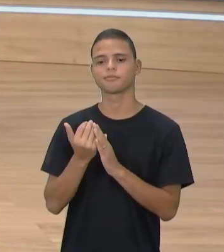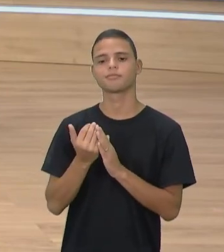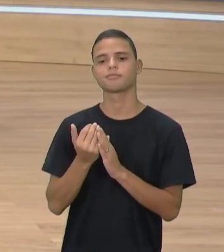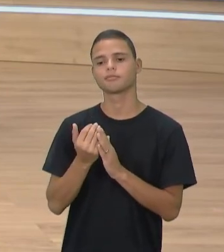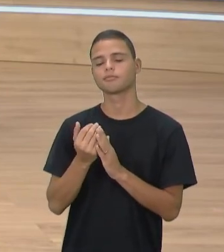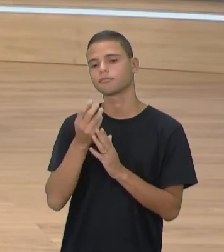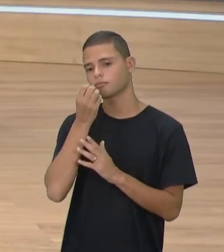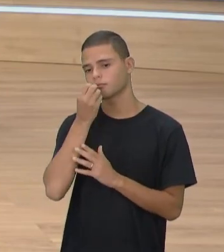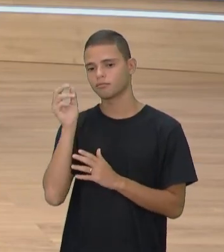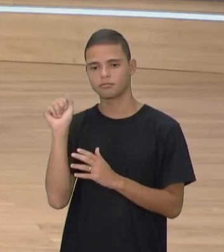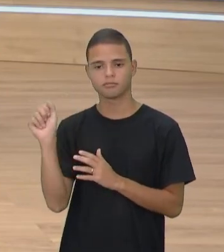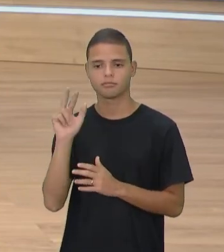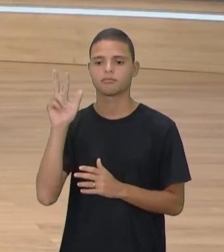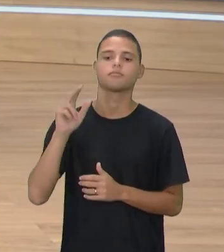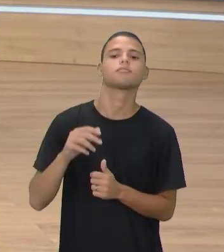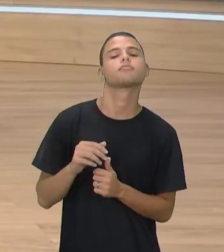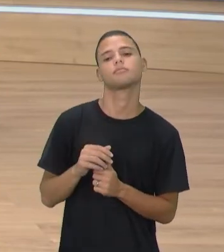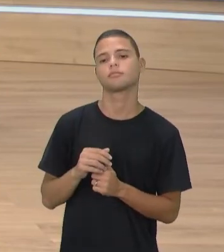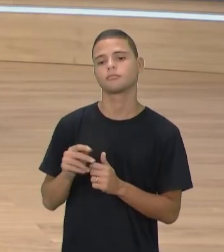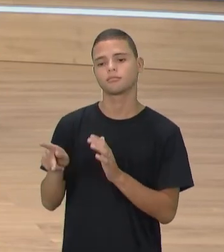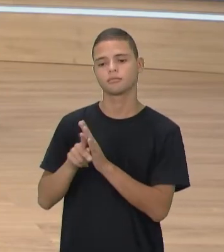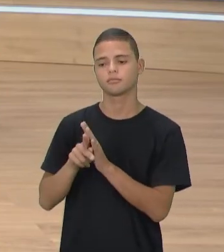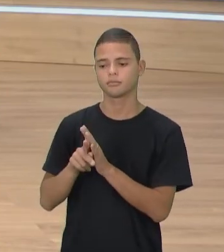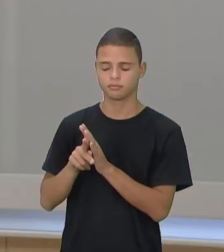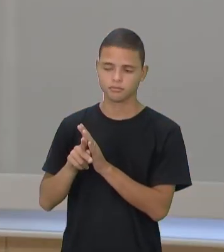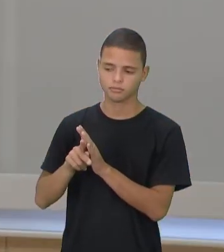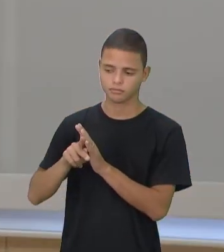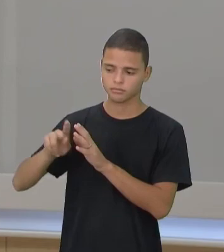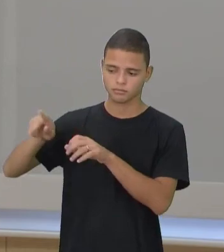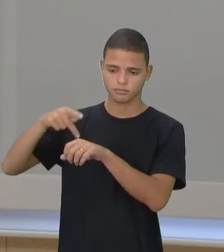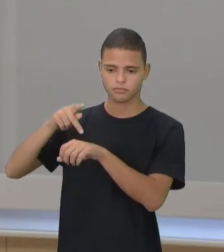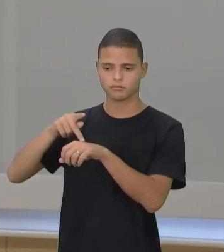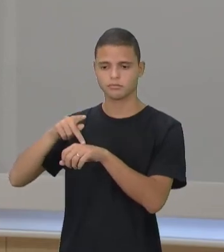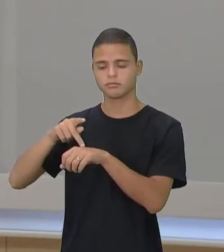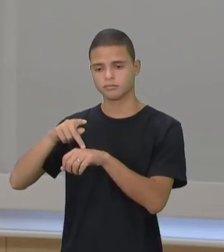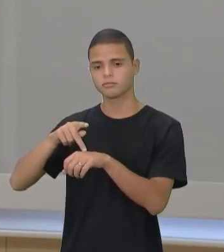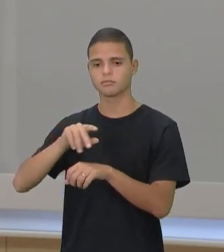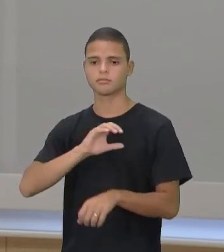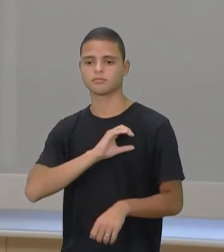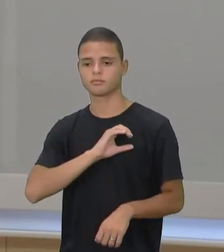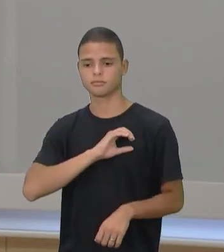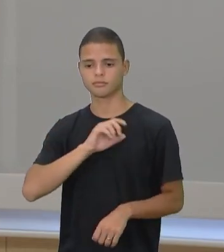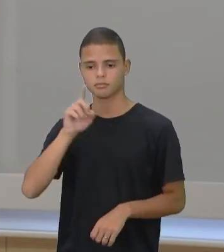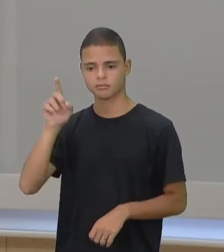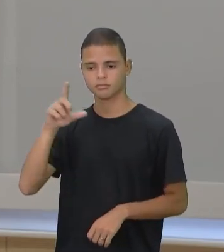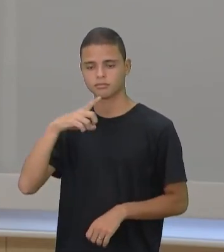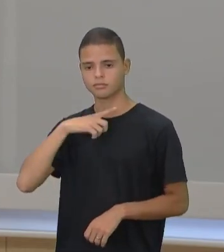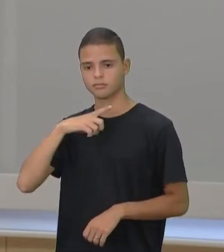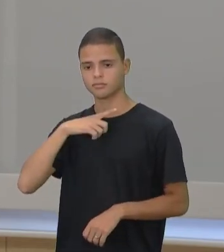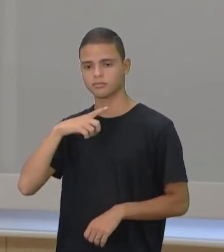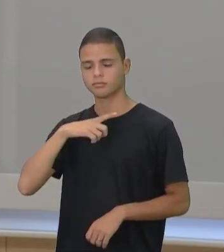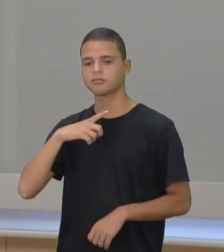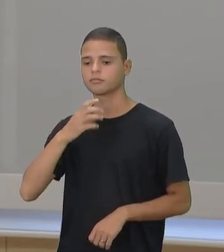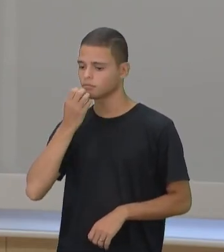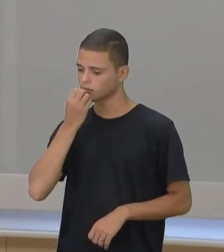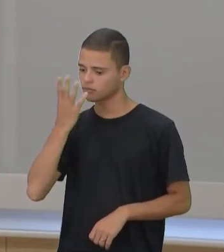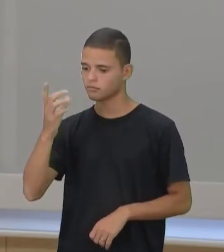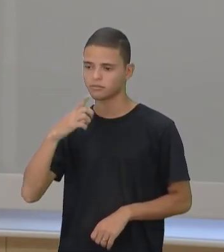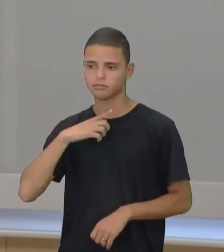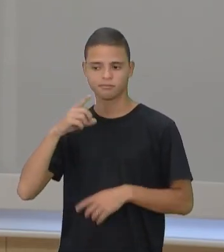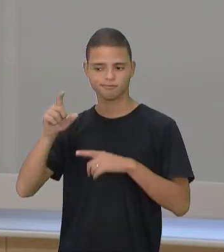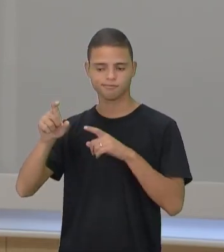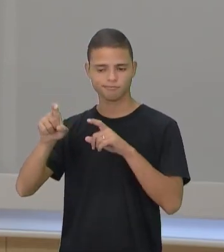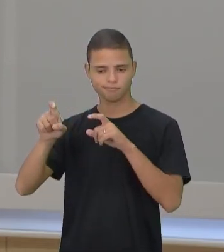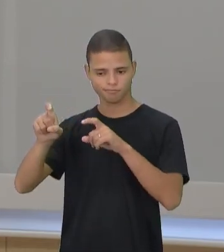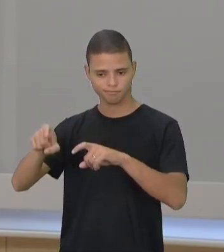muito rico, por isso fala salitre do Chile, porque o Chile ele tem lá no deserto do Atacama, é um solo muito rico em nitrato,